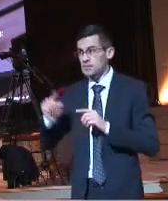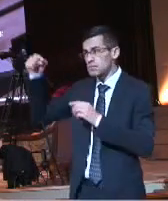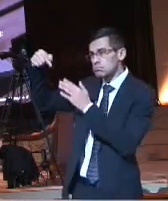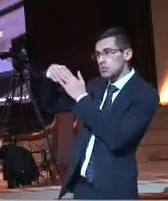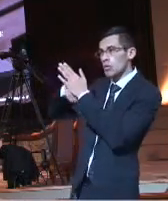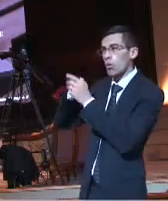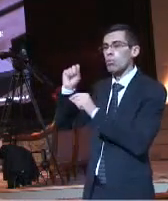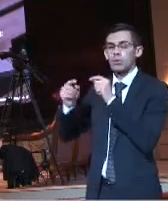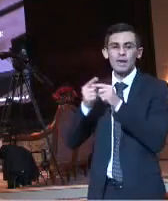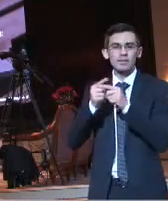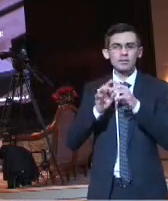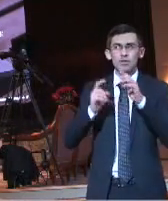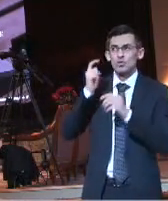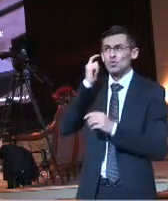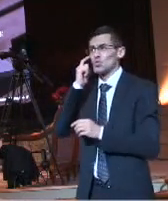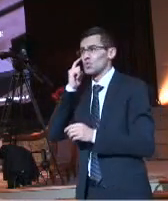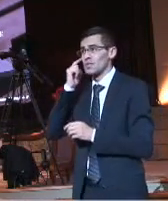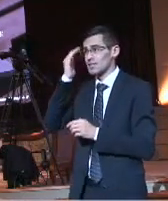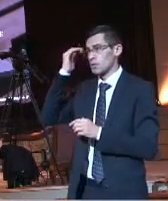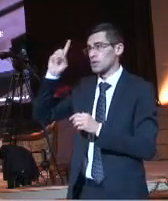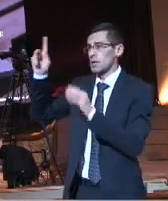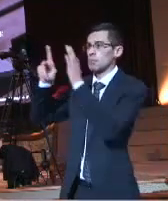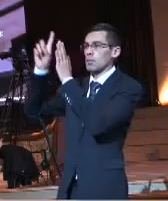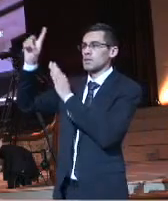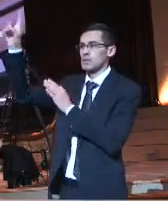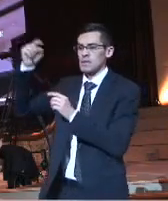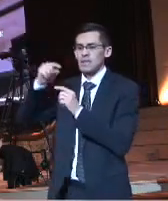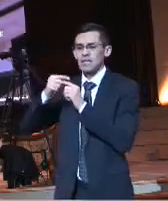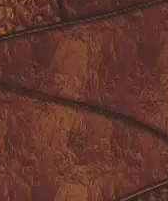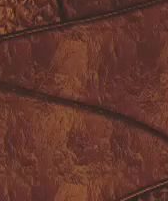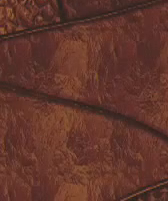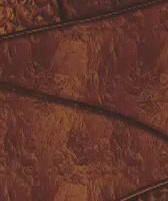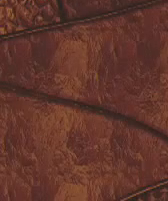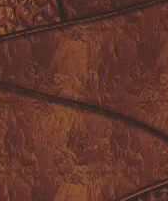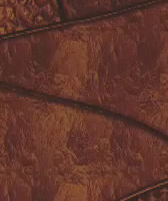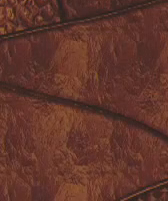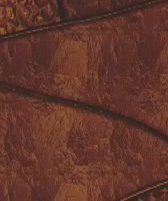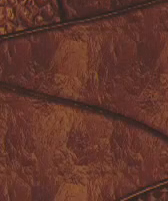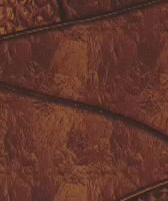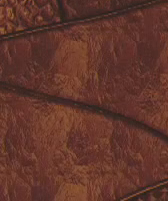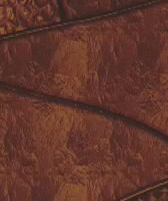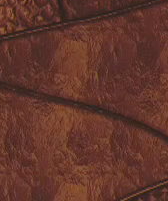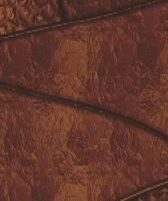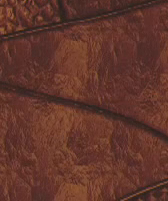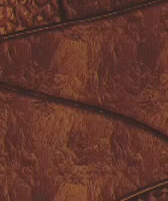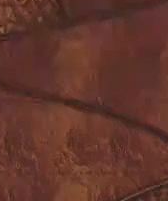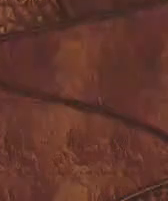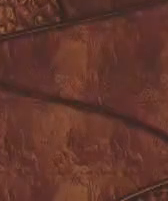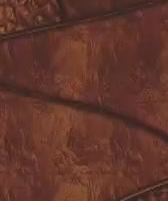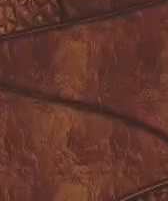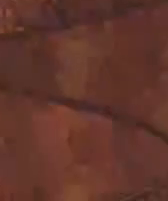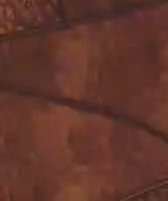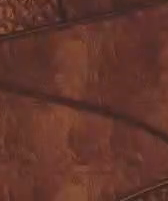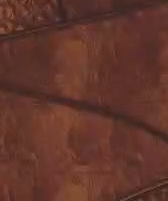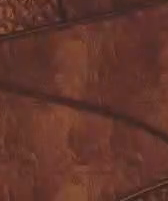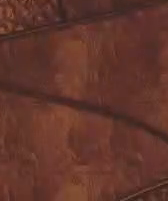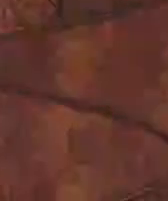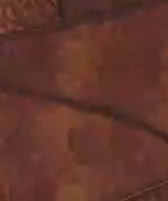tua sabedoria, visto que sou tão ignorante. É que falei de coisas que eu não